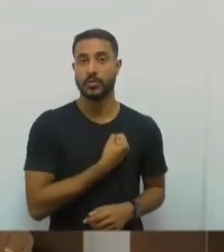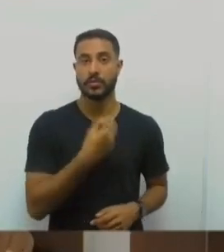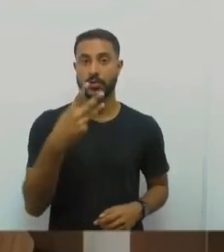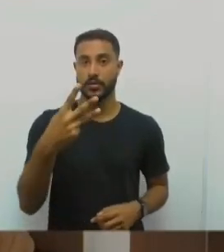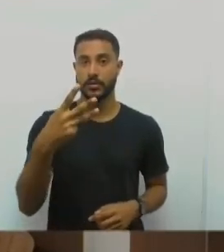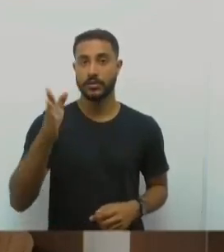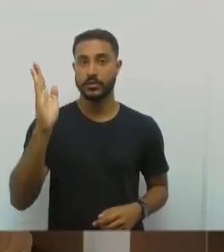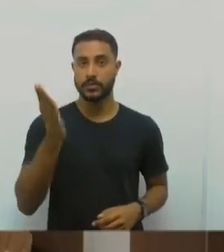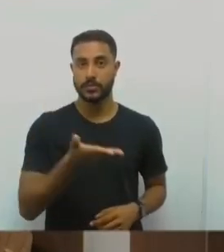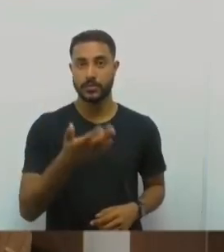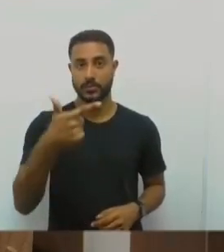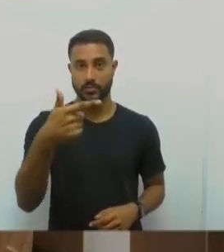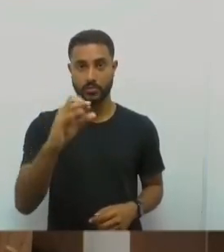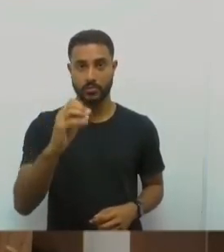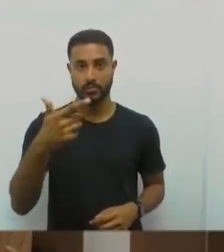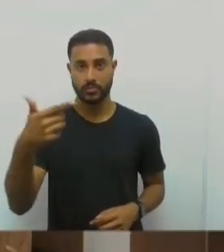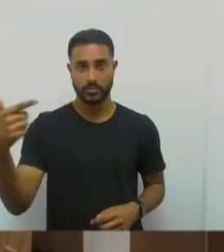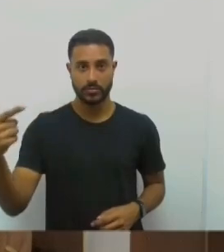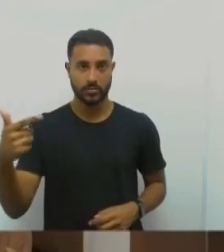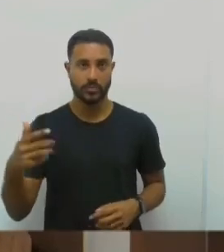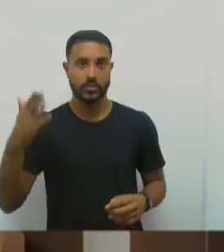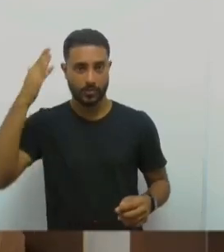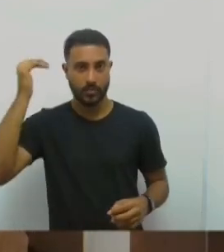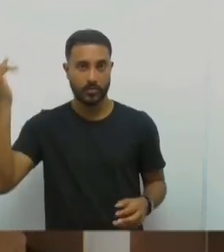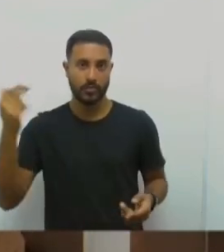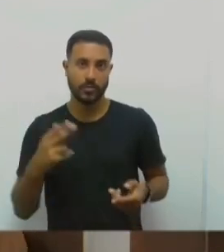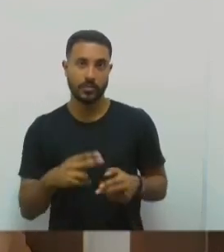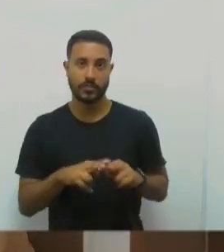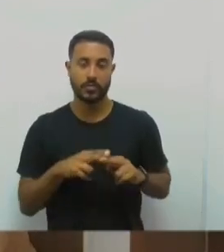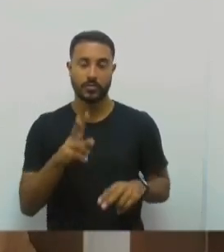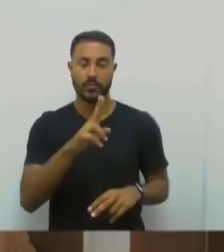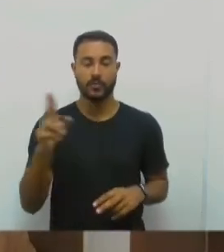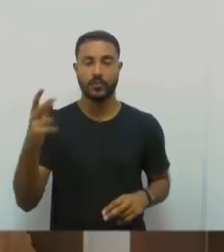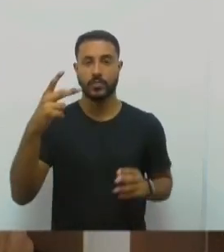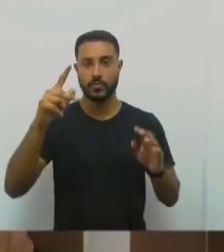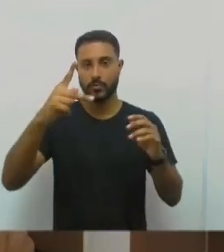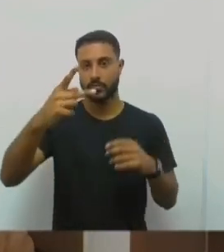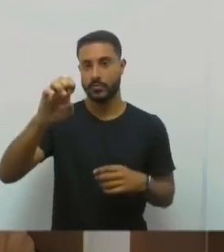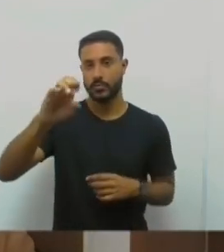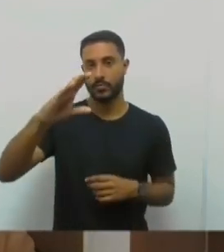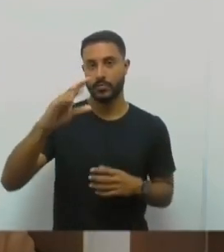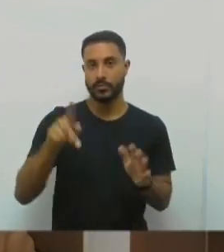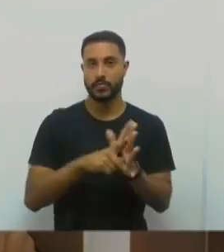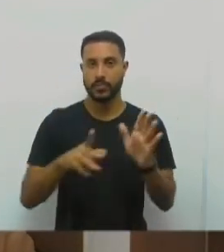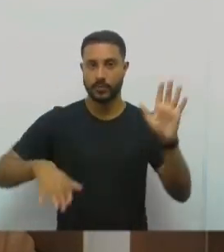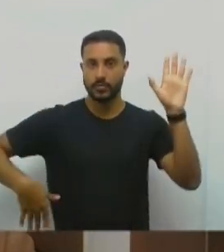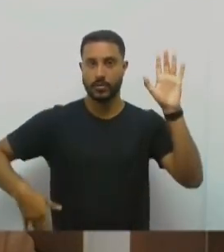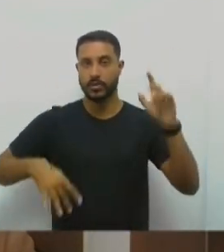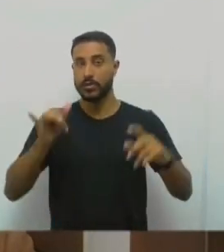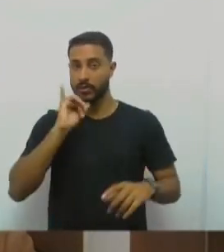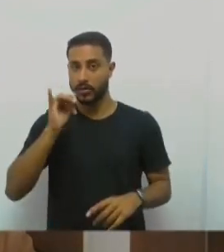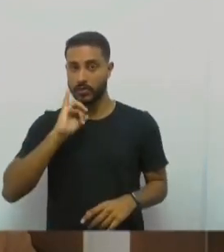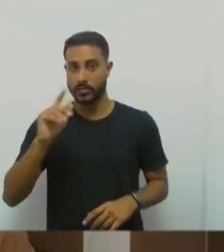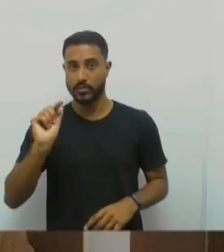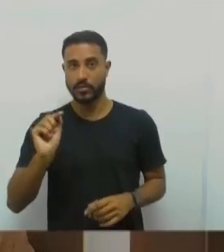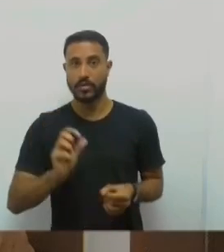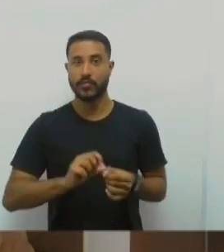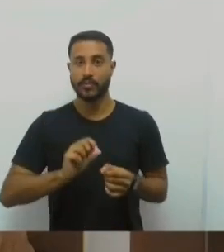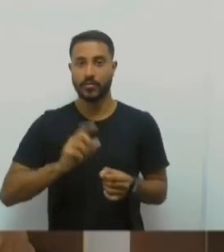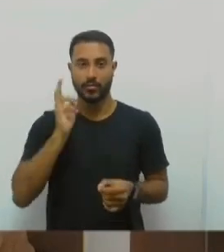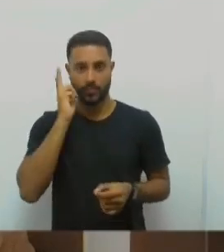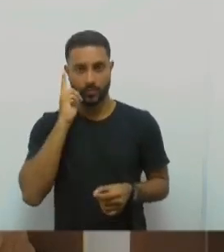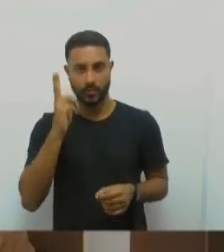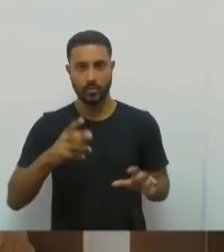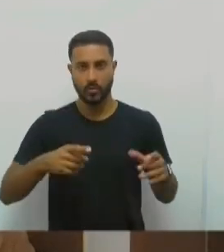3/2022 mais conhecida como PEC das praias A exemplo do que fez o vereador Lucas Cordeiro do PDT em